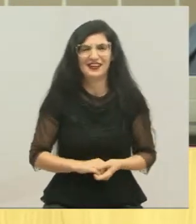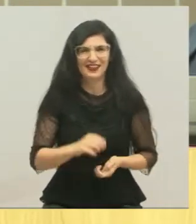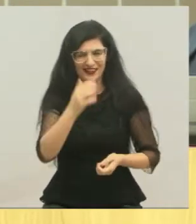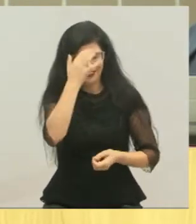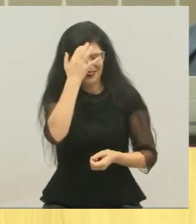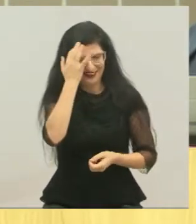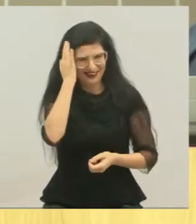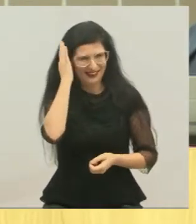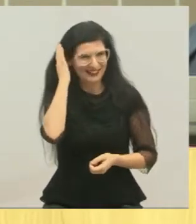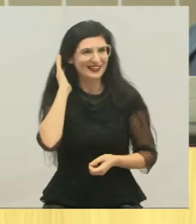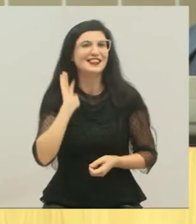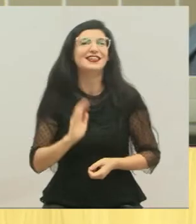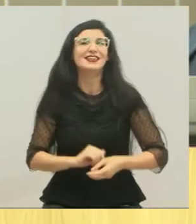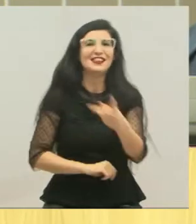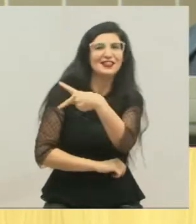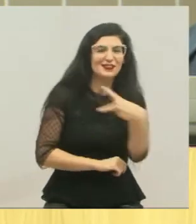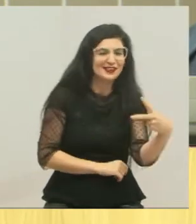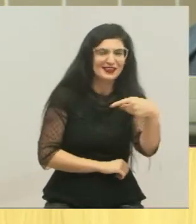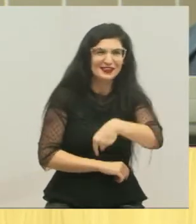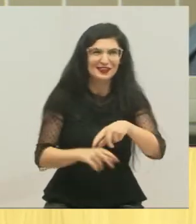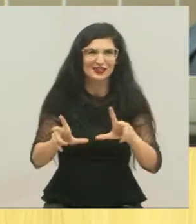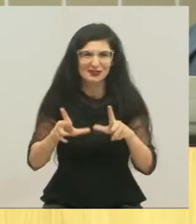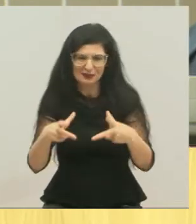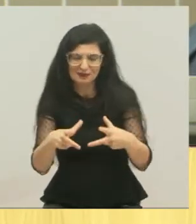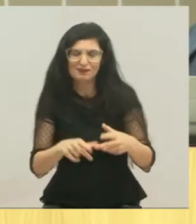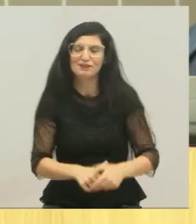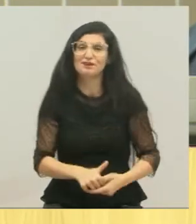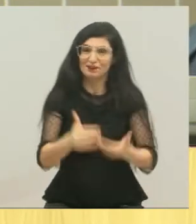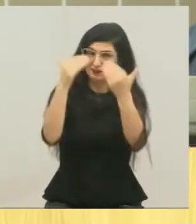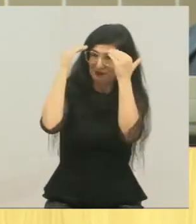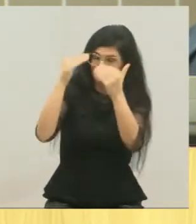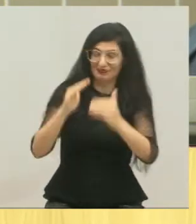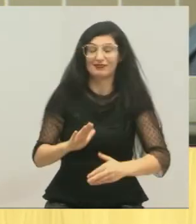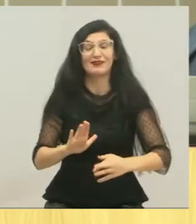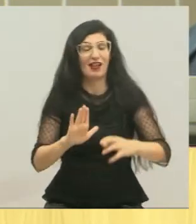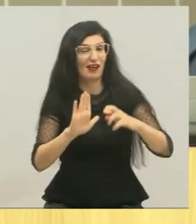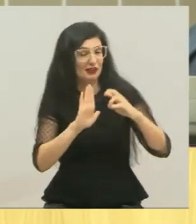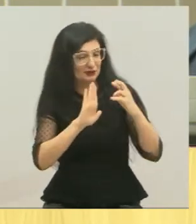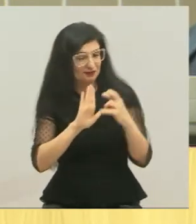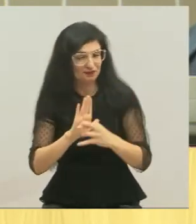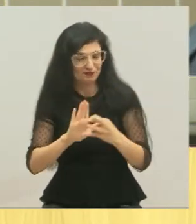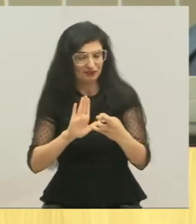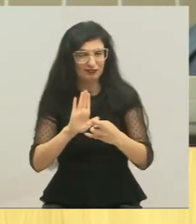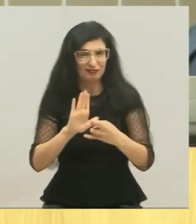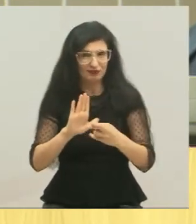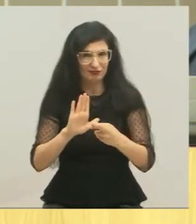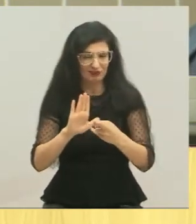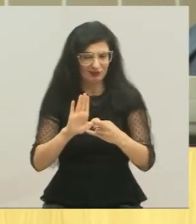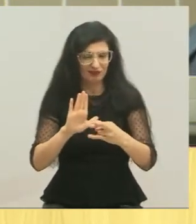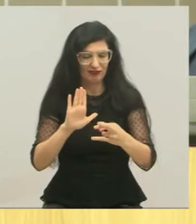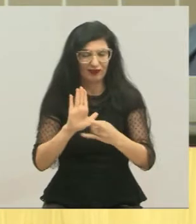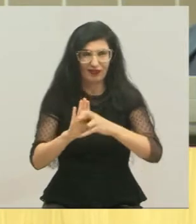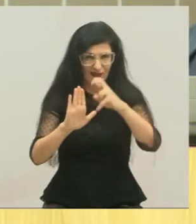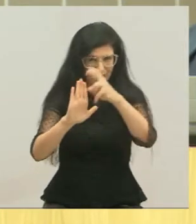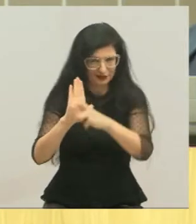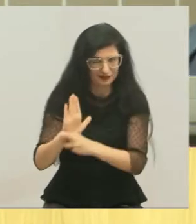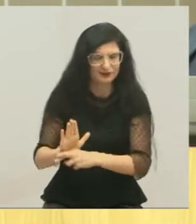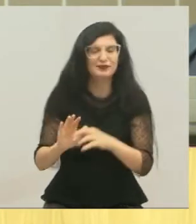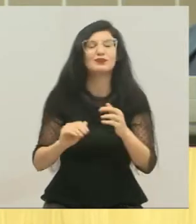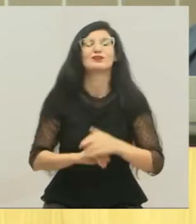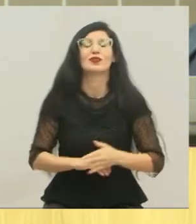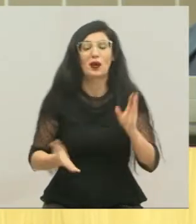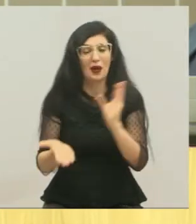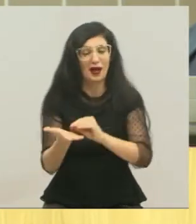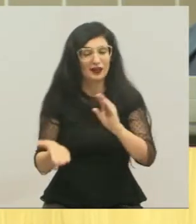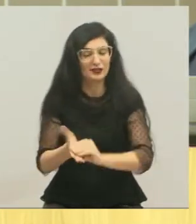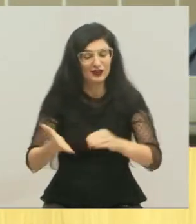Requeremos ao excelentíssimo senhor presidente dessa casa, cumpridas as formalidades regimentais, seja constado na ata do trabalho da